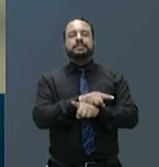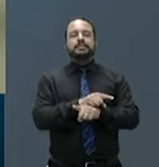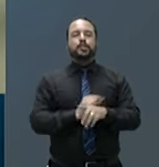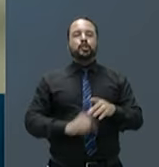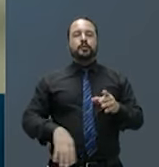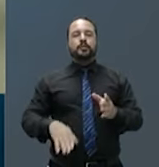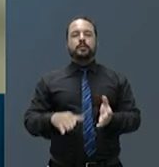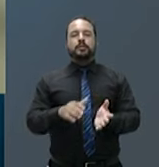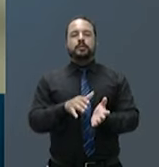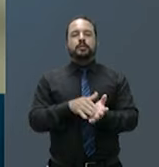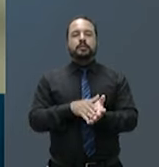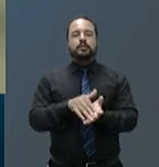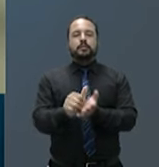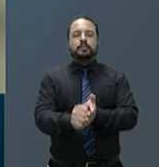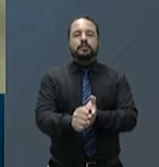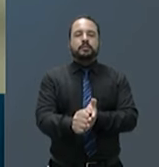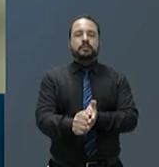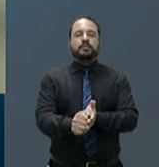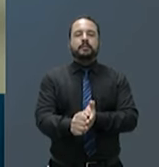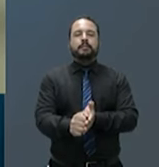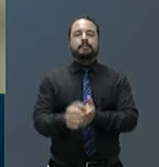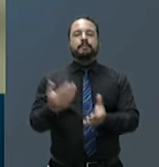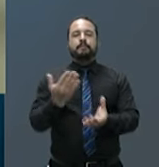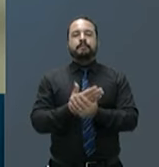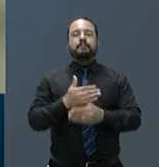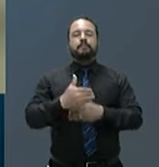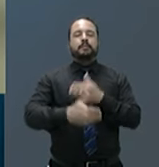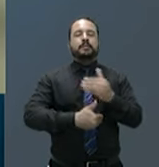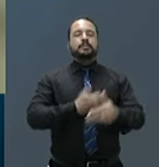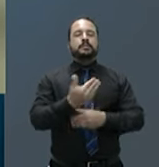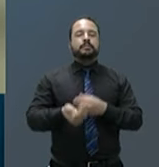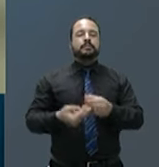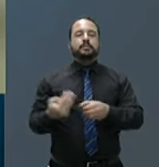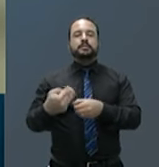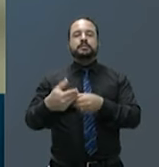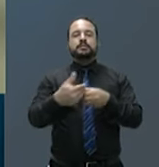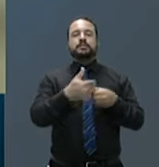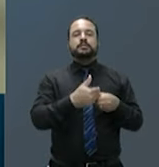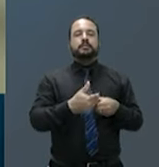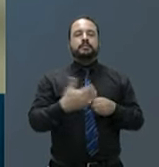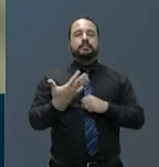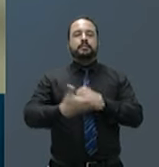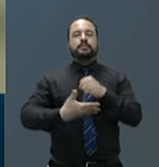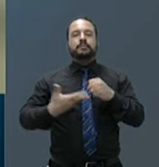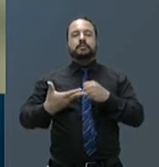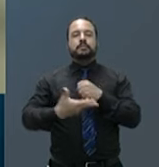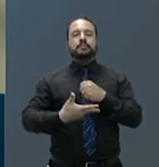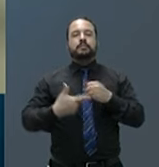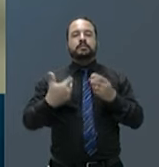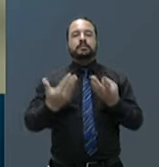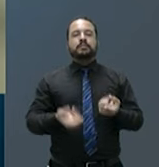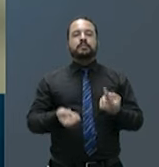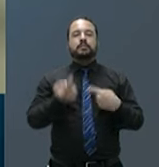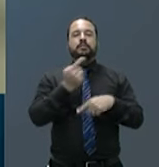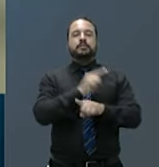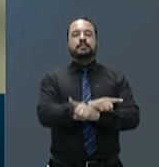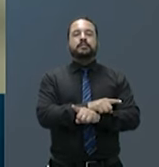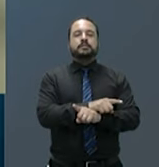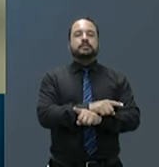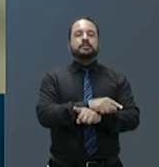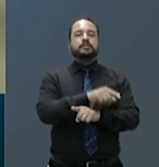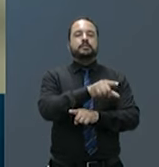processuais, sobretudo a multa do 2021, parágrafo 4º, mas o município também sustenta que, havendo uma impugnação, um juízo da